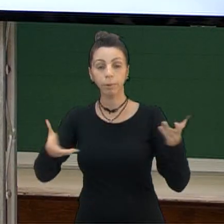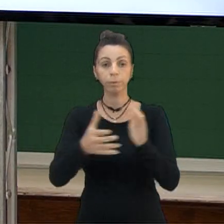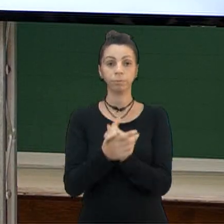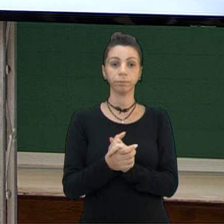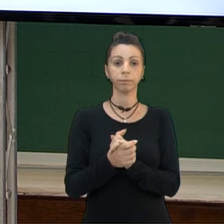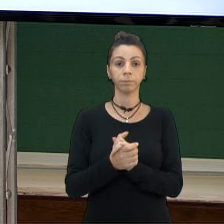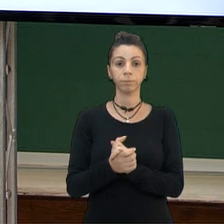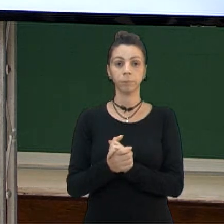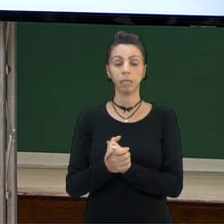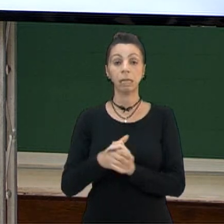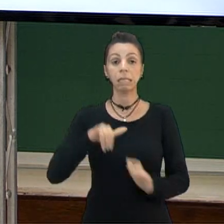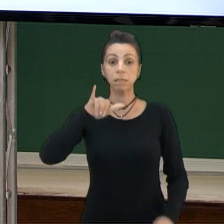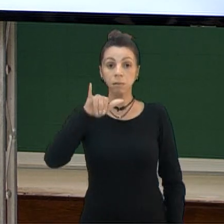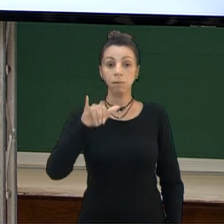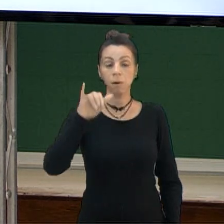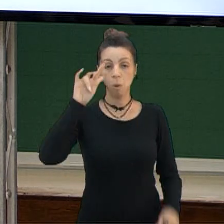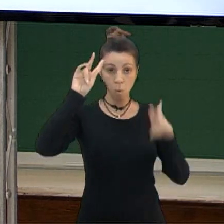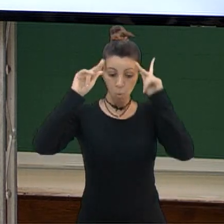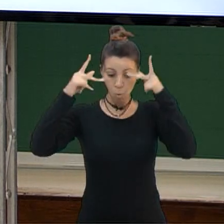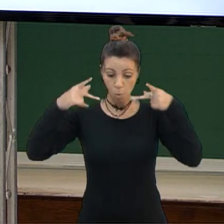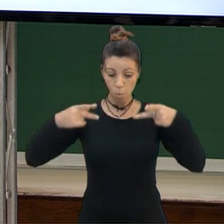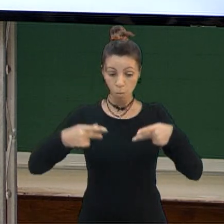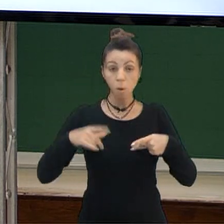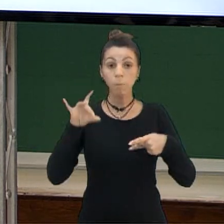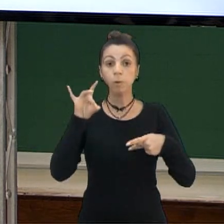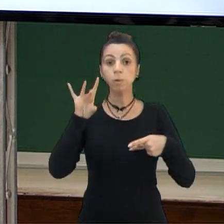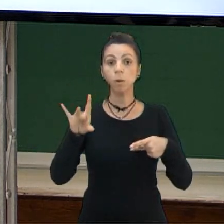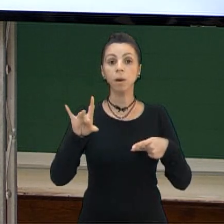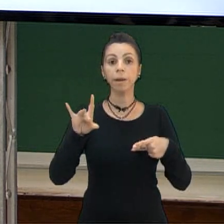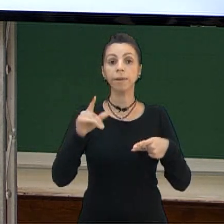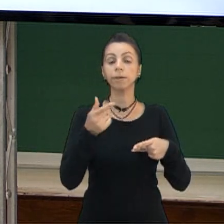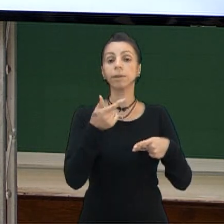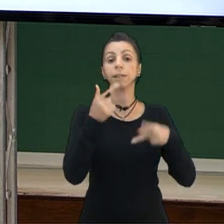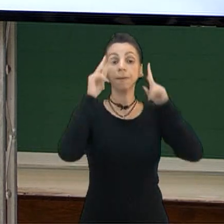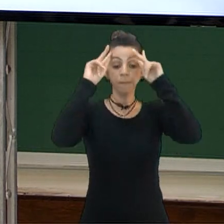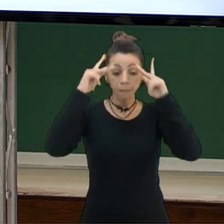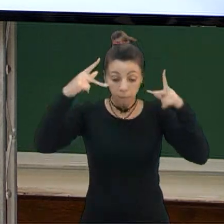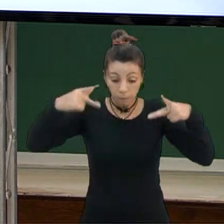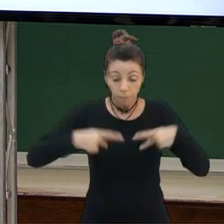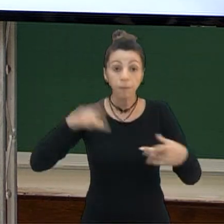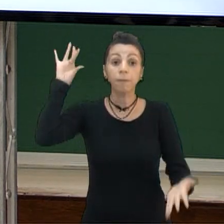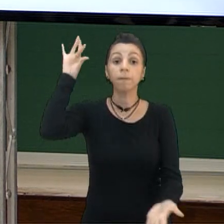fato, se ele viver em sociedade com o outro, né? Porque se ele não viver em